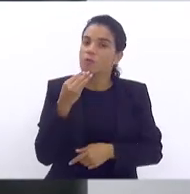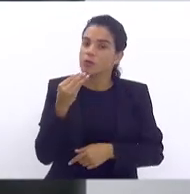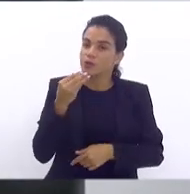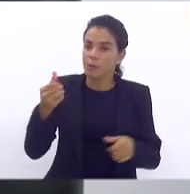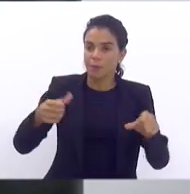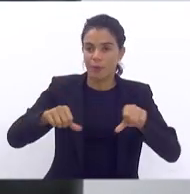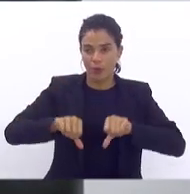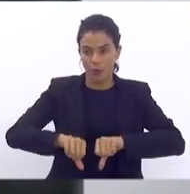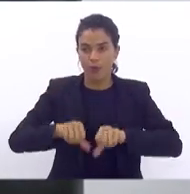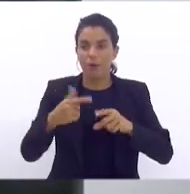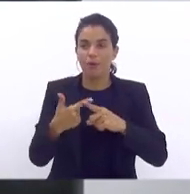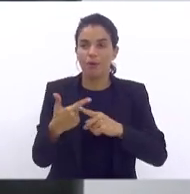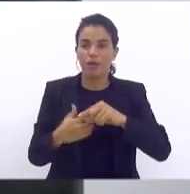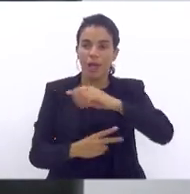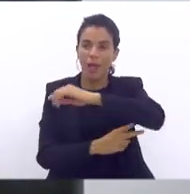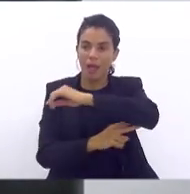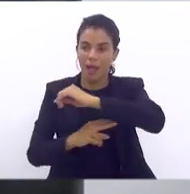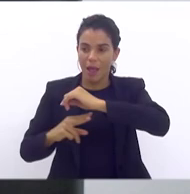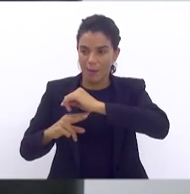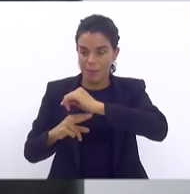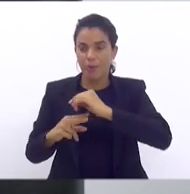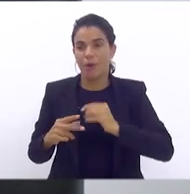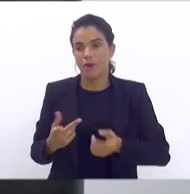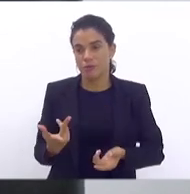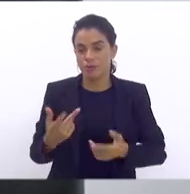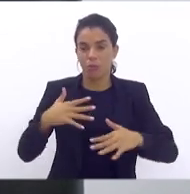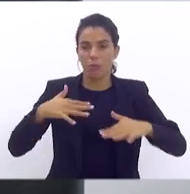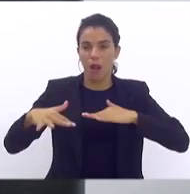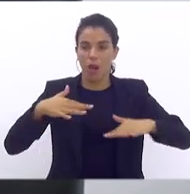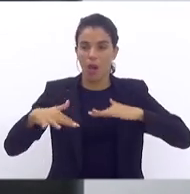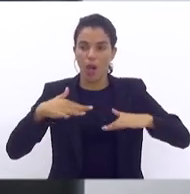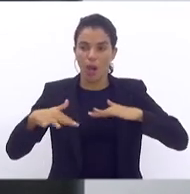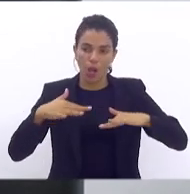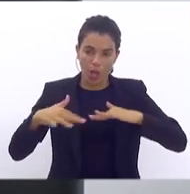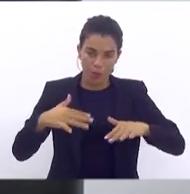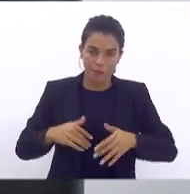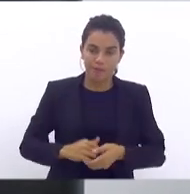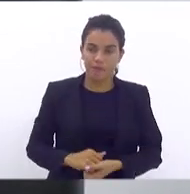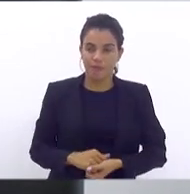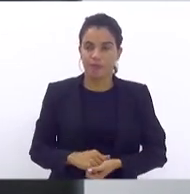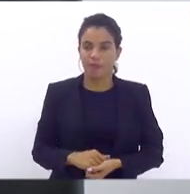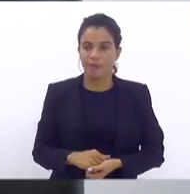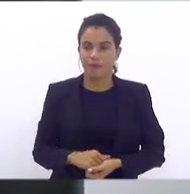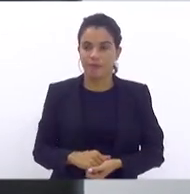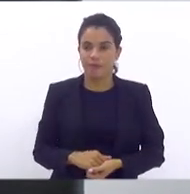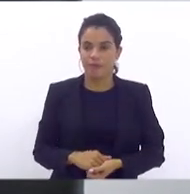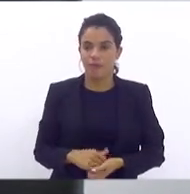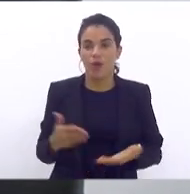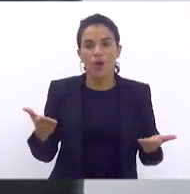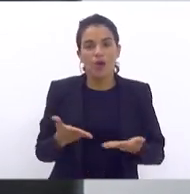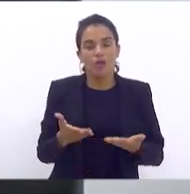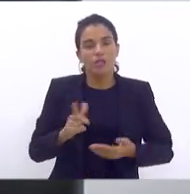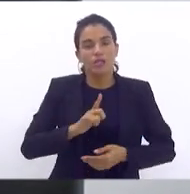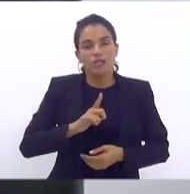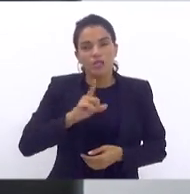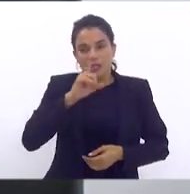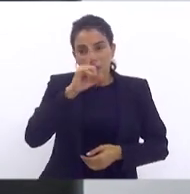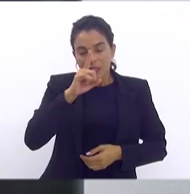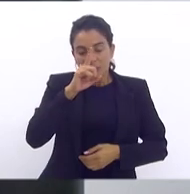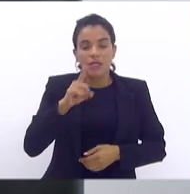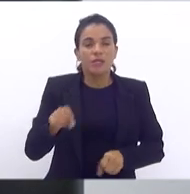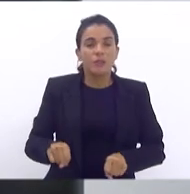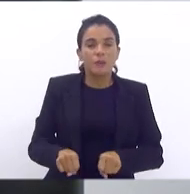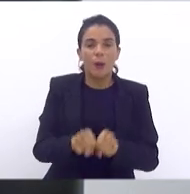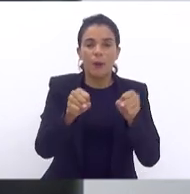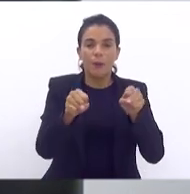ponte poderia ter tido um abalo e aí nós teríamos interrompido, né, Rio Niterói. Hoje existe o risco de desastres ambientais, como